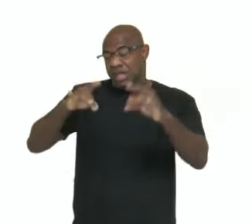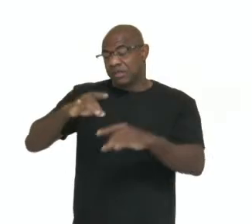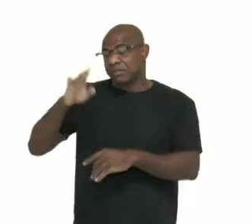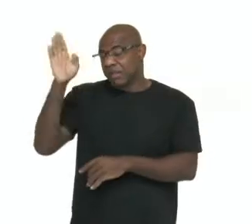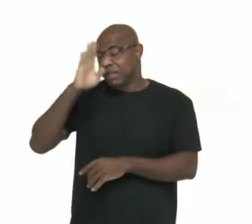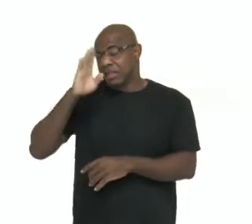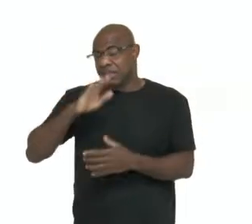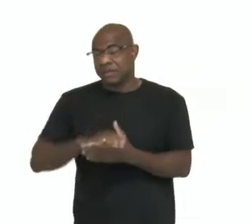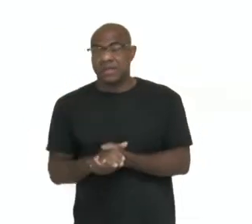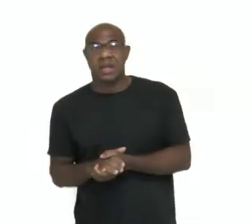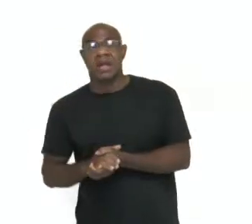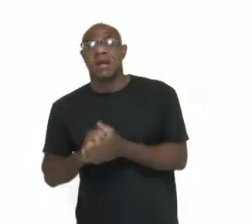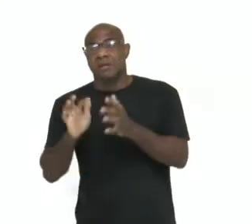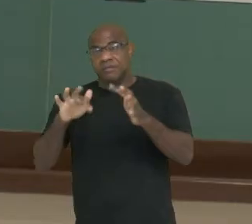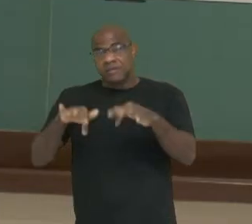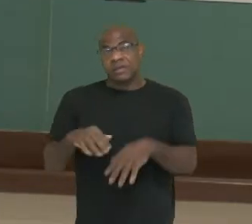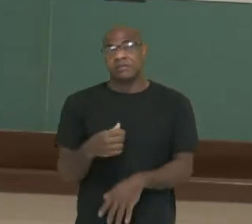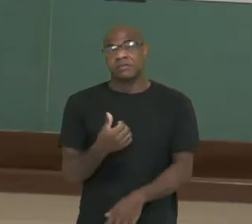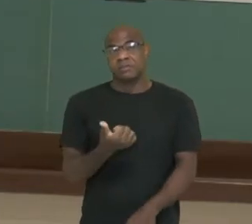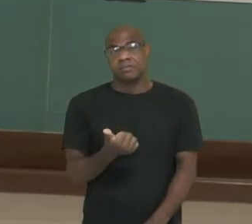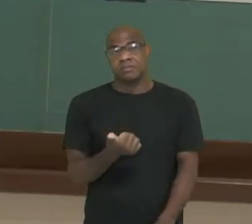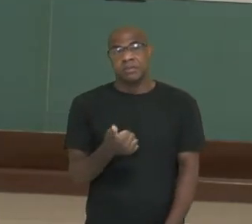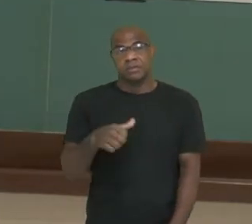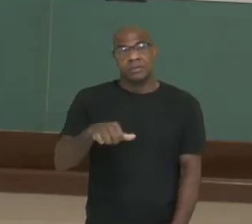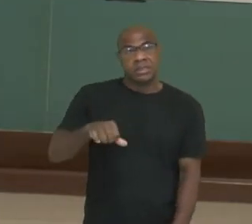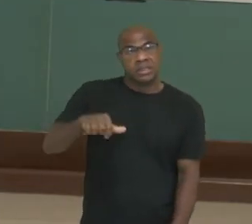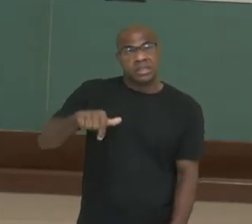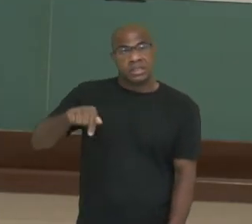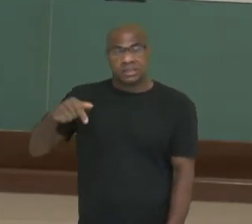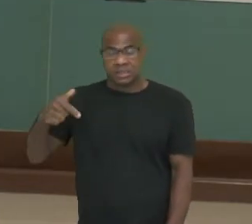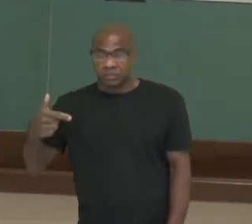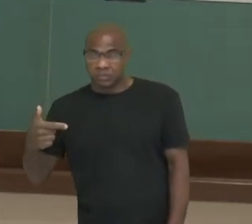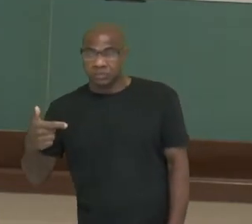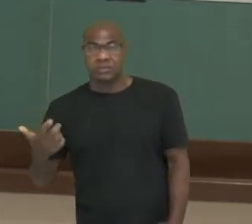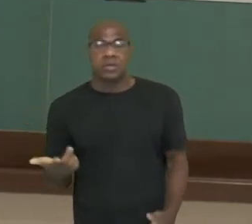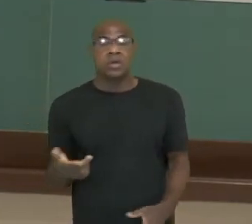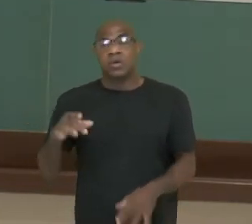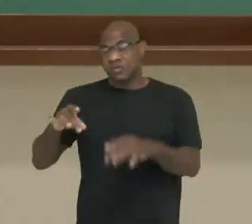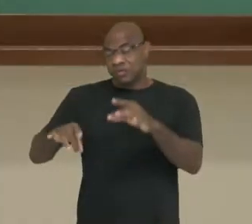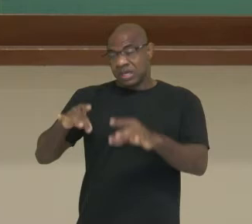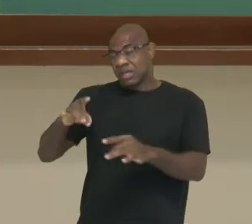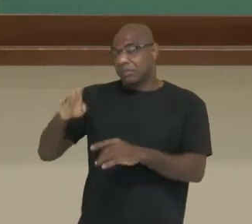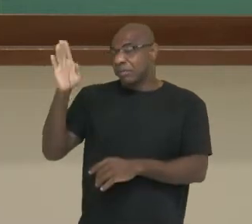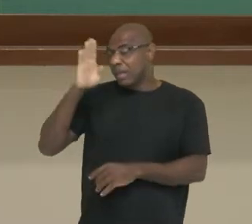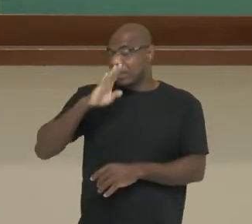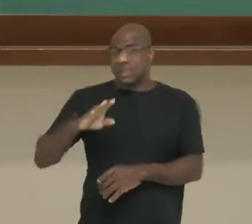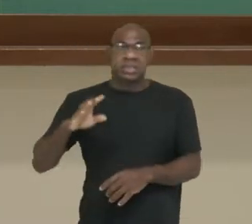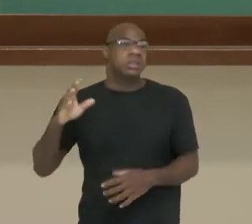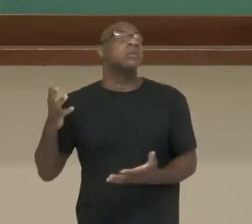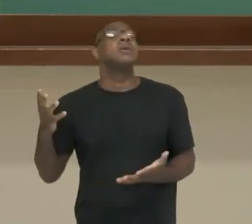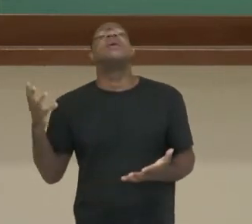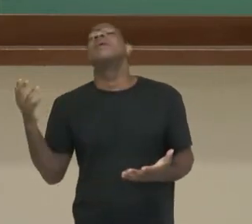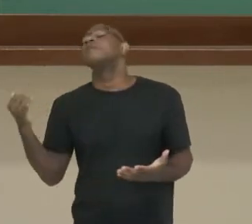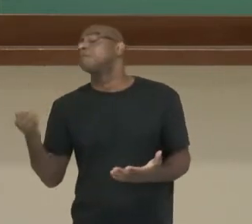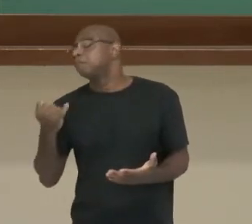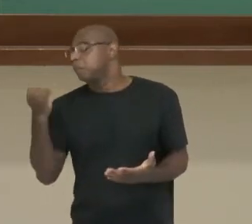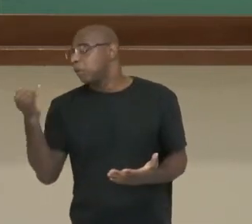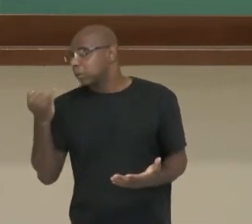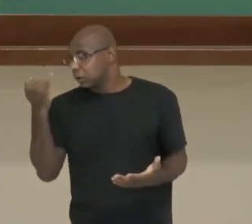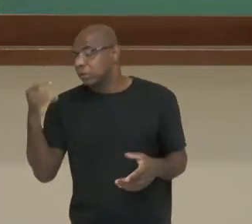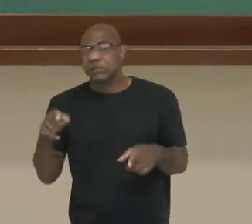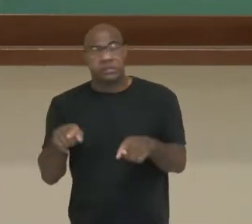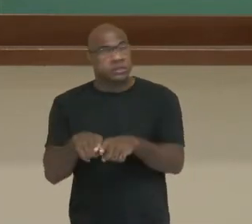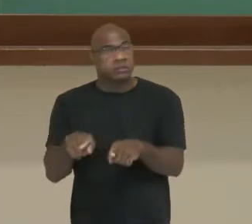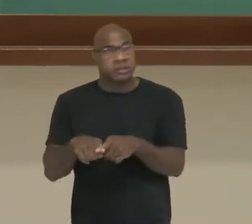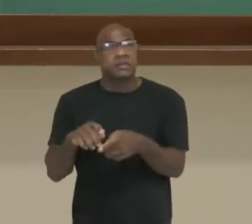em 1972. Foi de grande importância, né, para o teatro brasileiro. Augusto Boal fez parte do Teatro de Arena